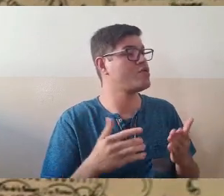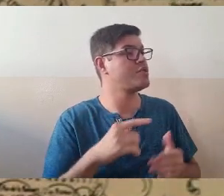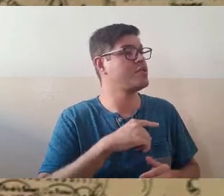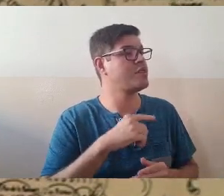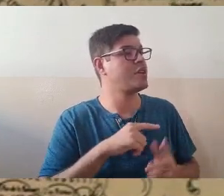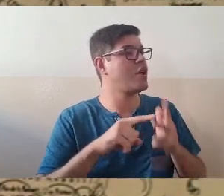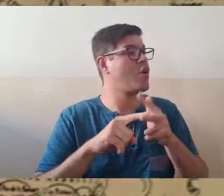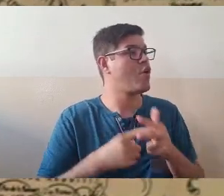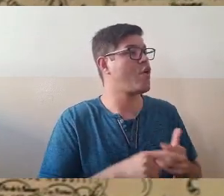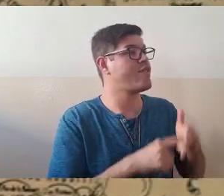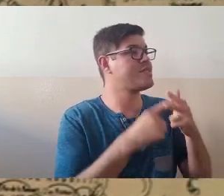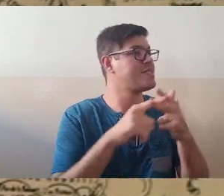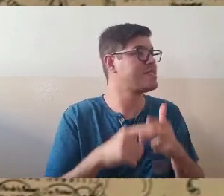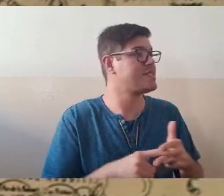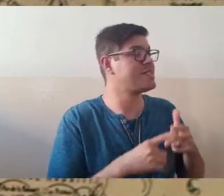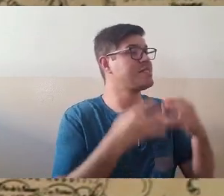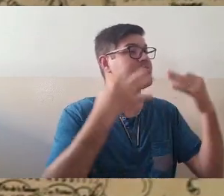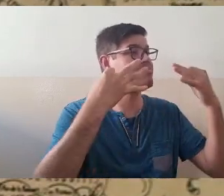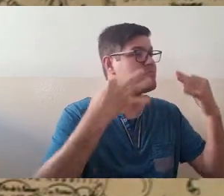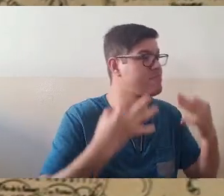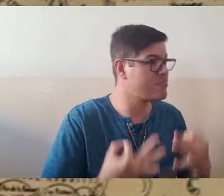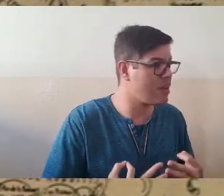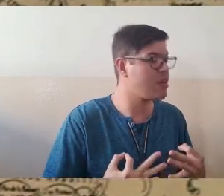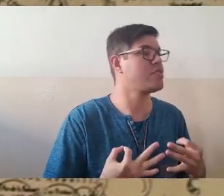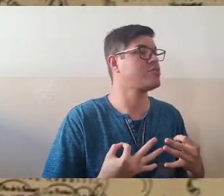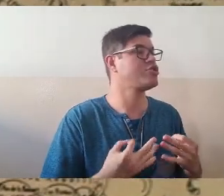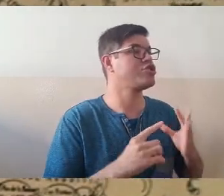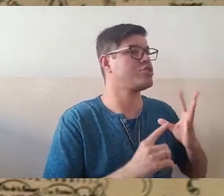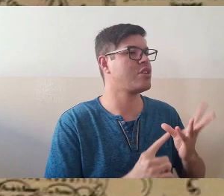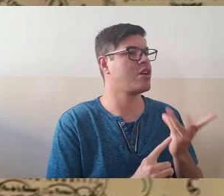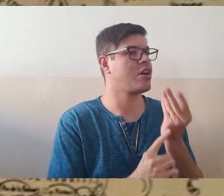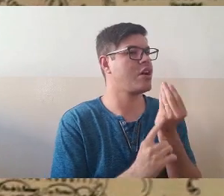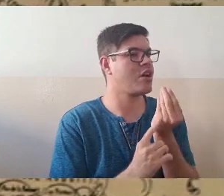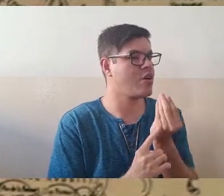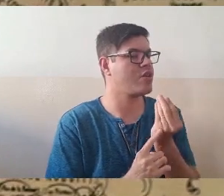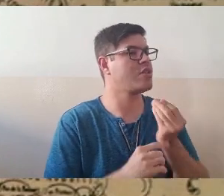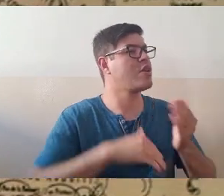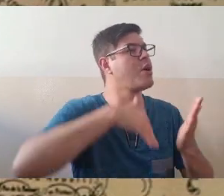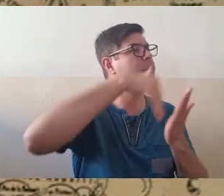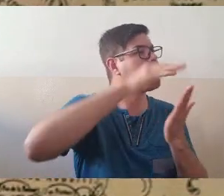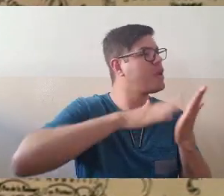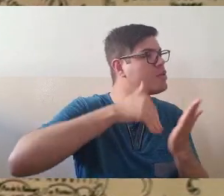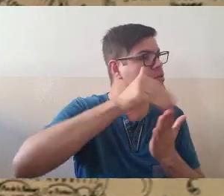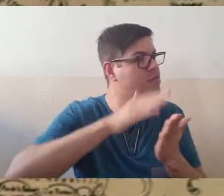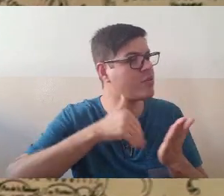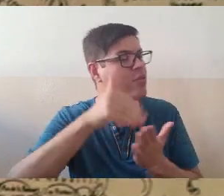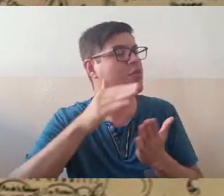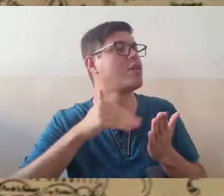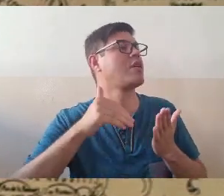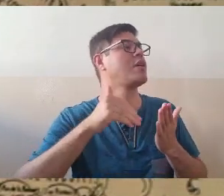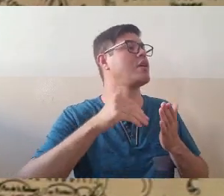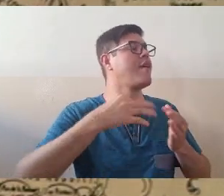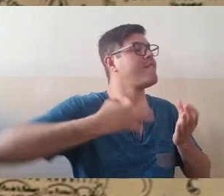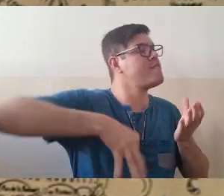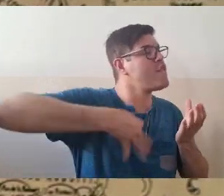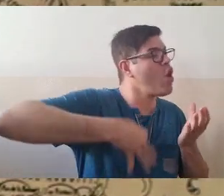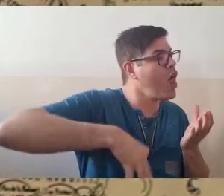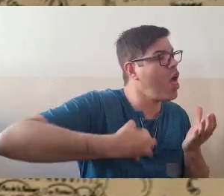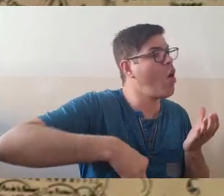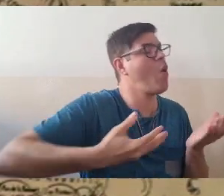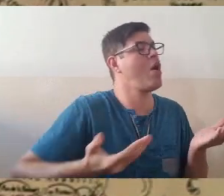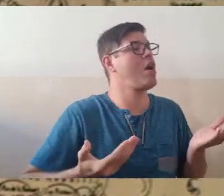de Artes e Ofícios, oficinas de, deixa eu ver se eu me lembro aqui, de pintura, de violão. Puxa